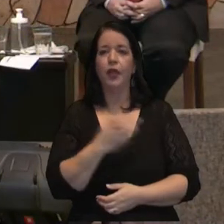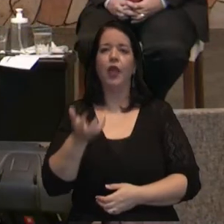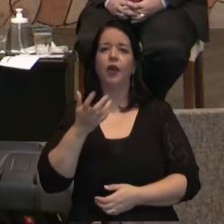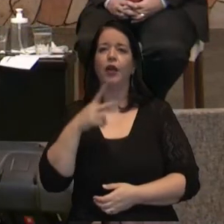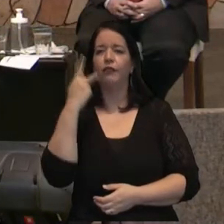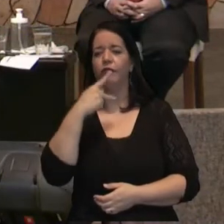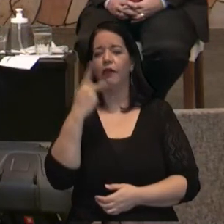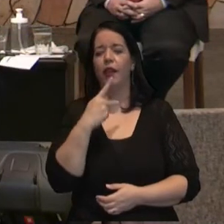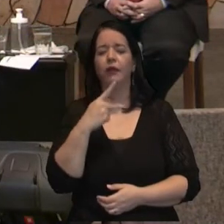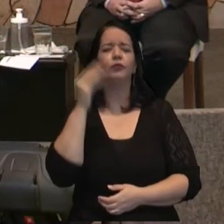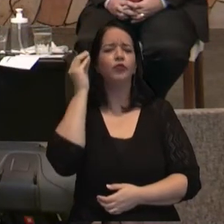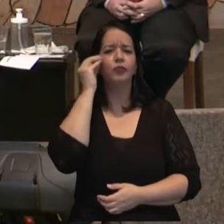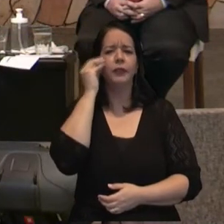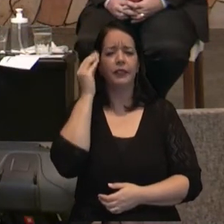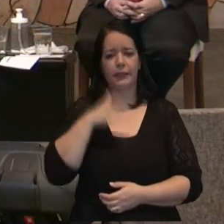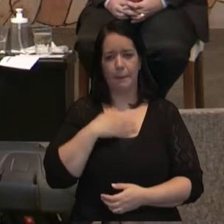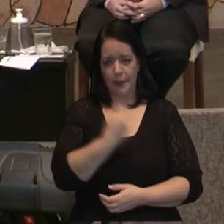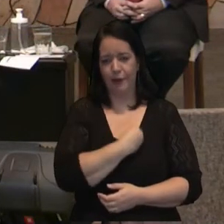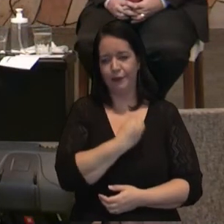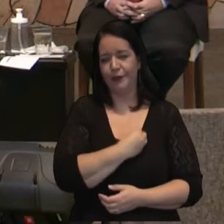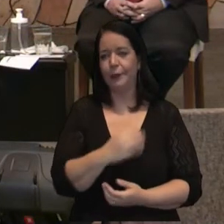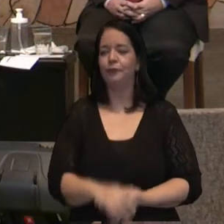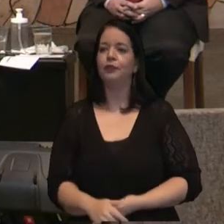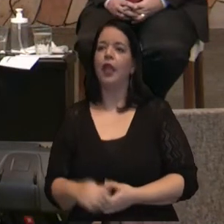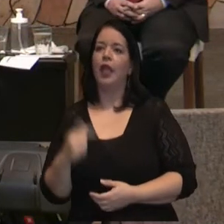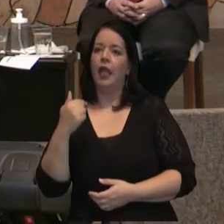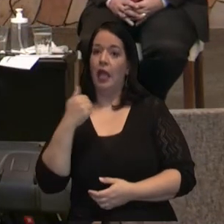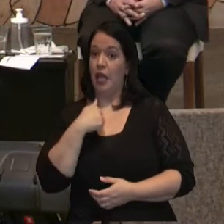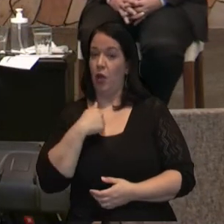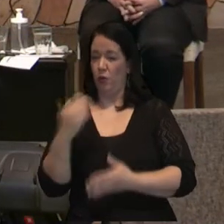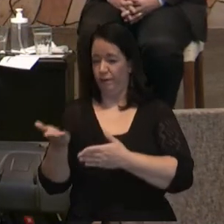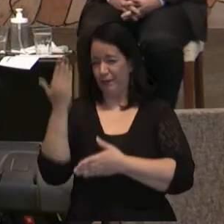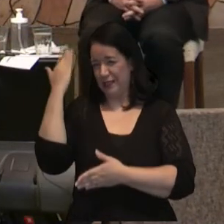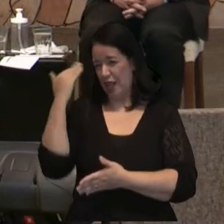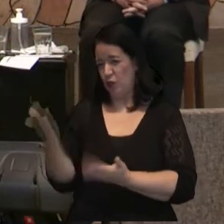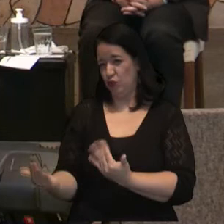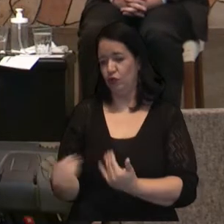numa praia, eu e um irmãozinho da igreja, irmão Heron,